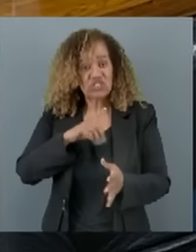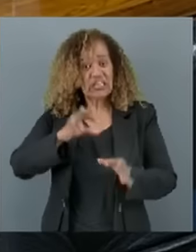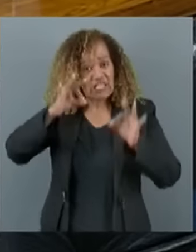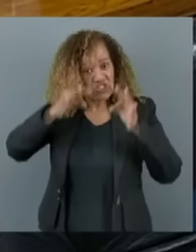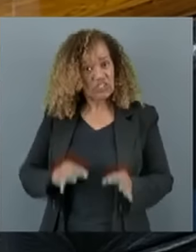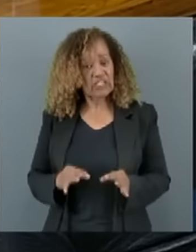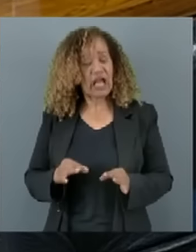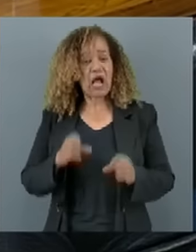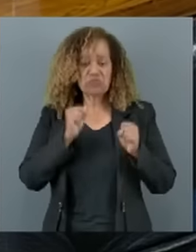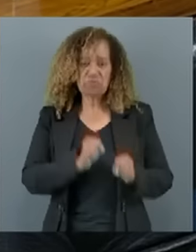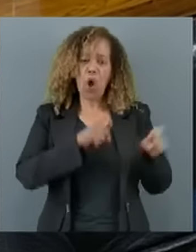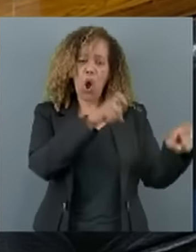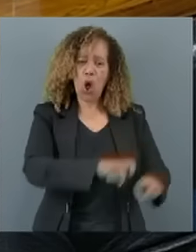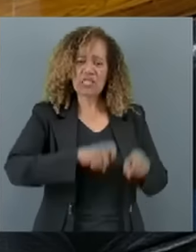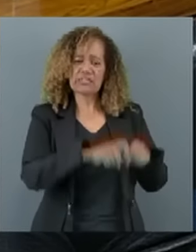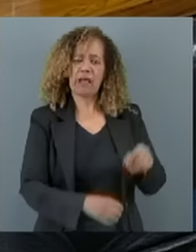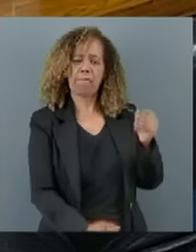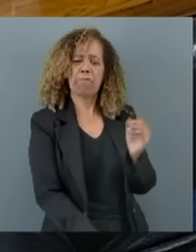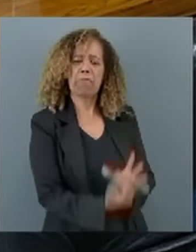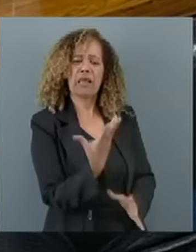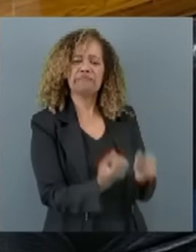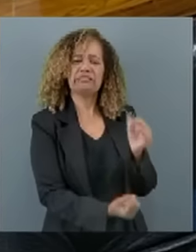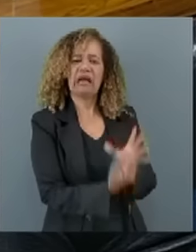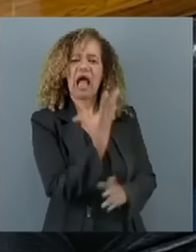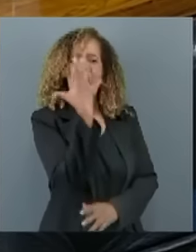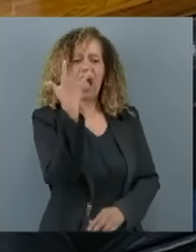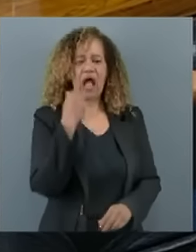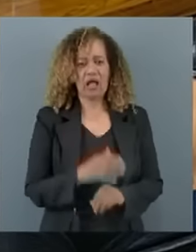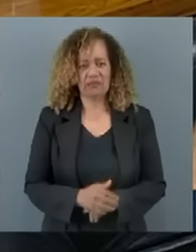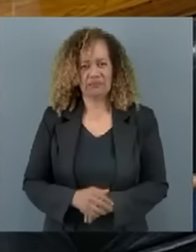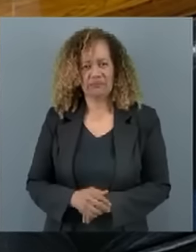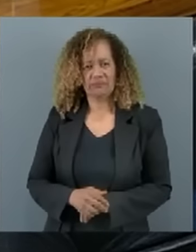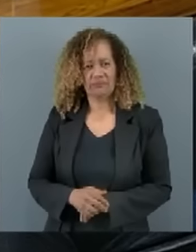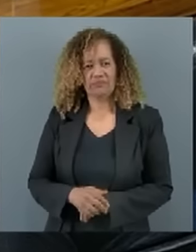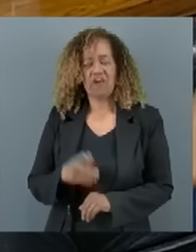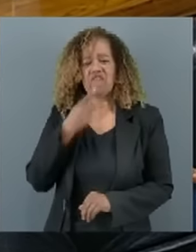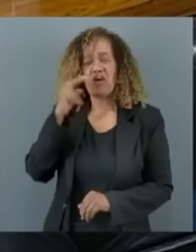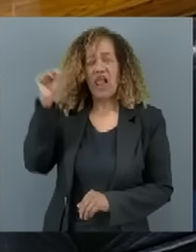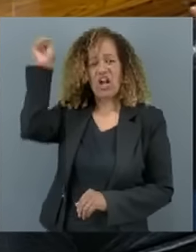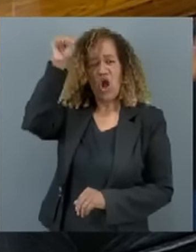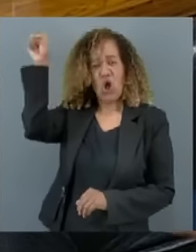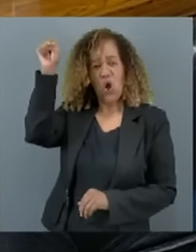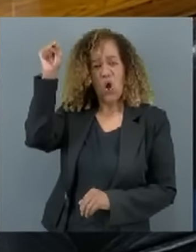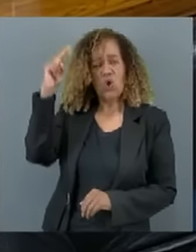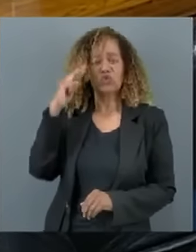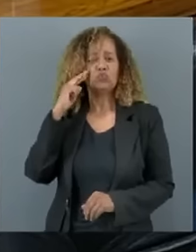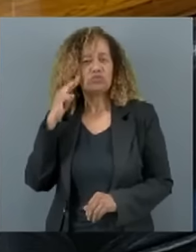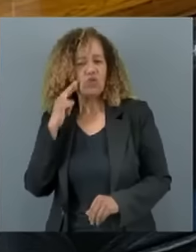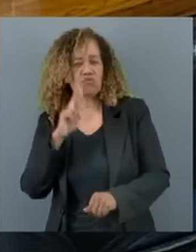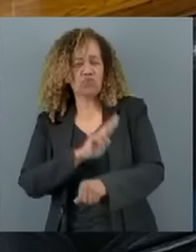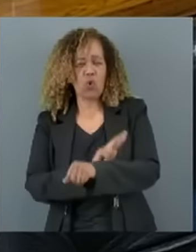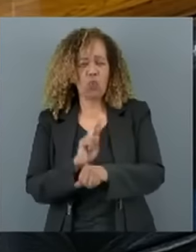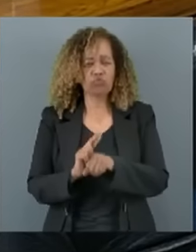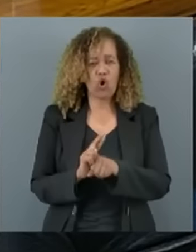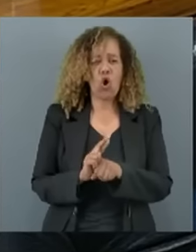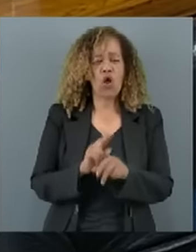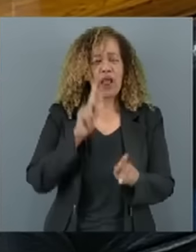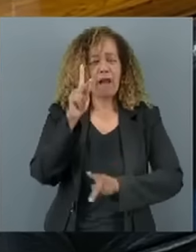possa plantar quando nós falamos sobre Norte sobre Roraima Rondônia sobre